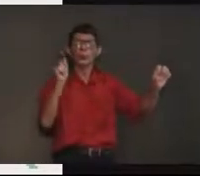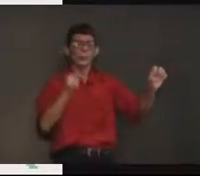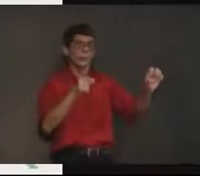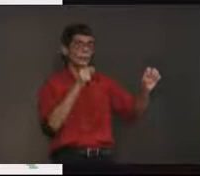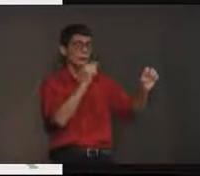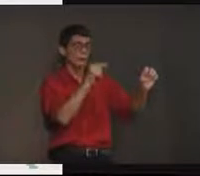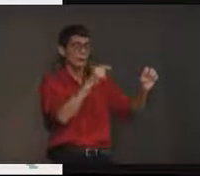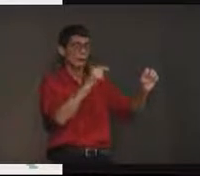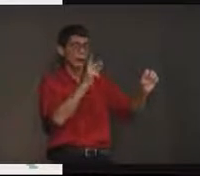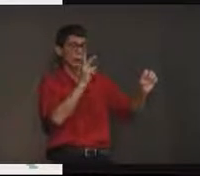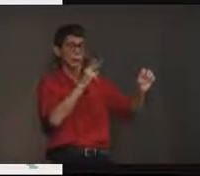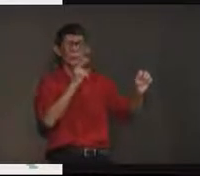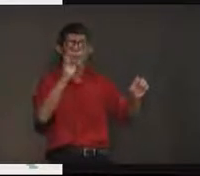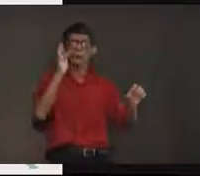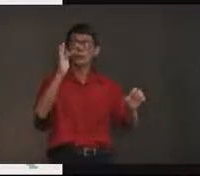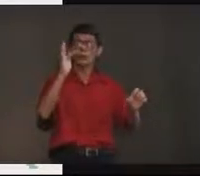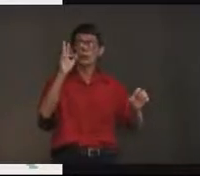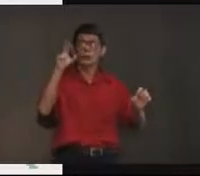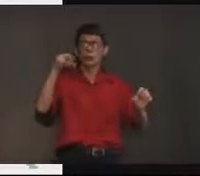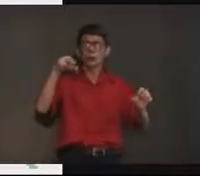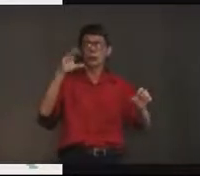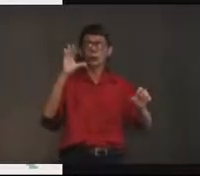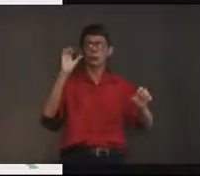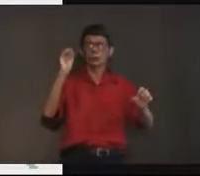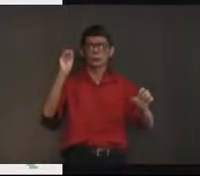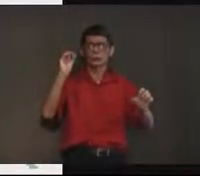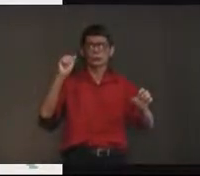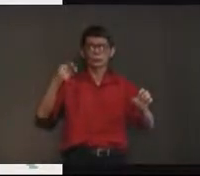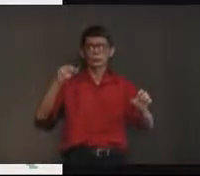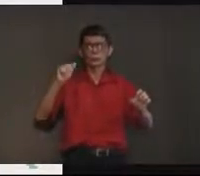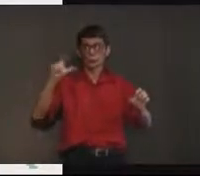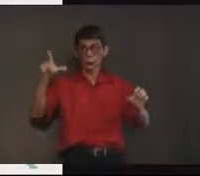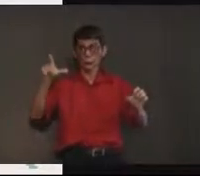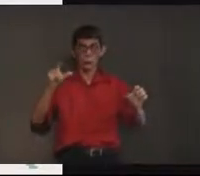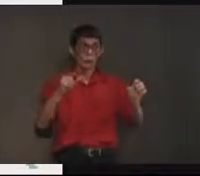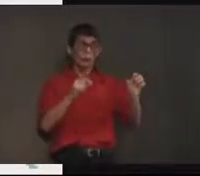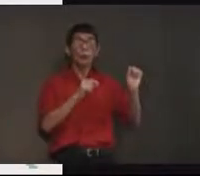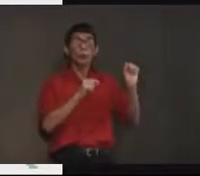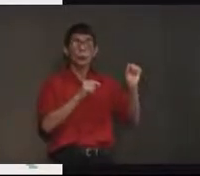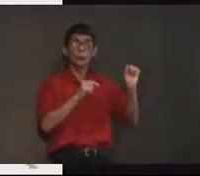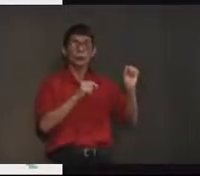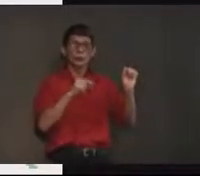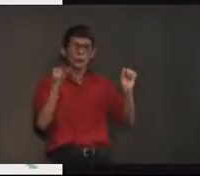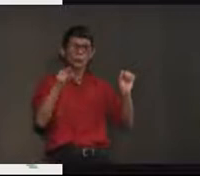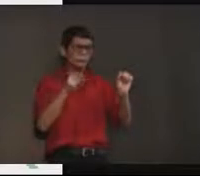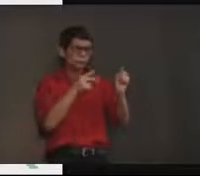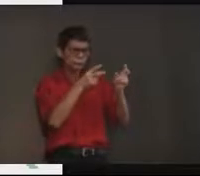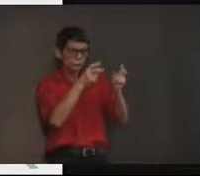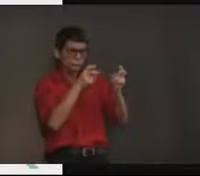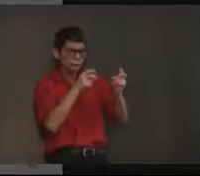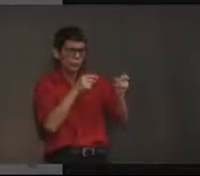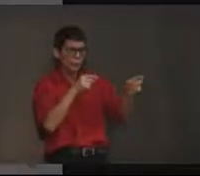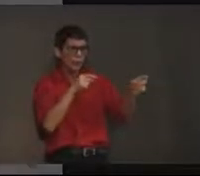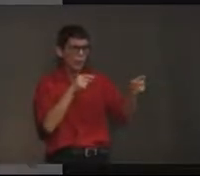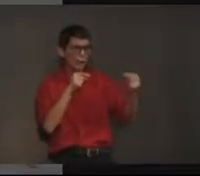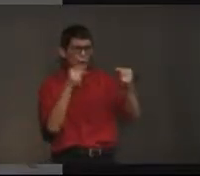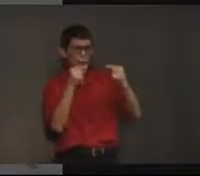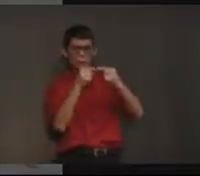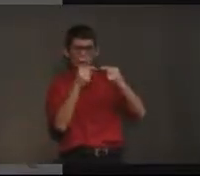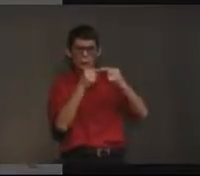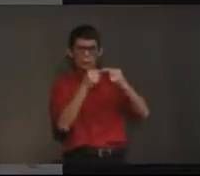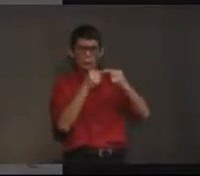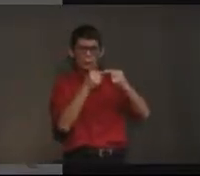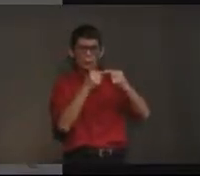funcional aí a gente já tá entrando no nível um pouquinho acima de de análise mas entender esse isso daqui como um funcionar o